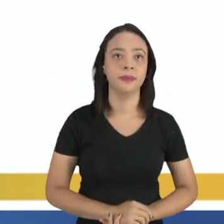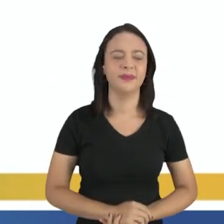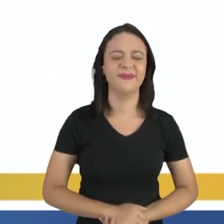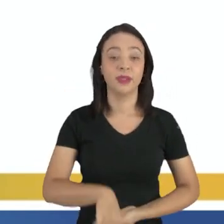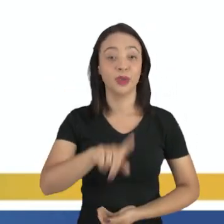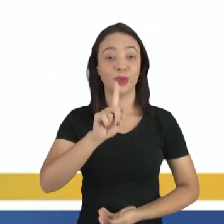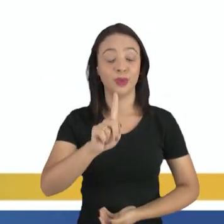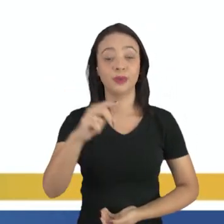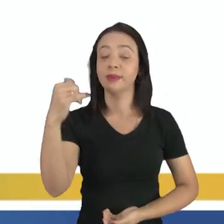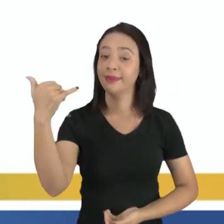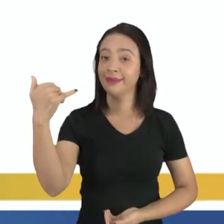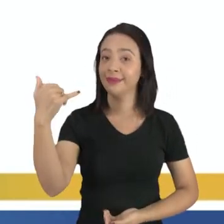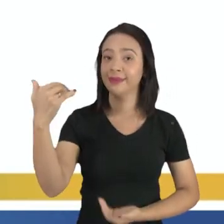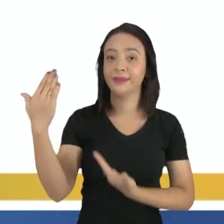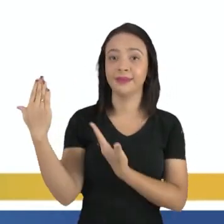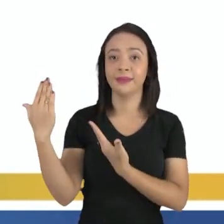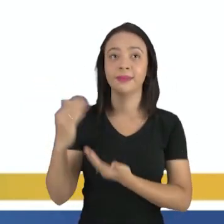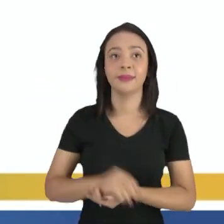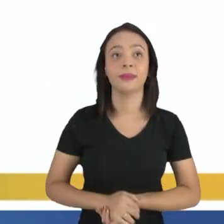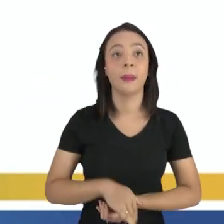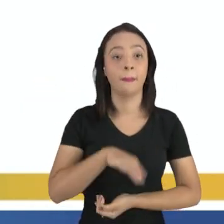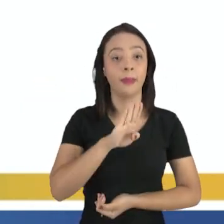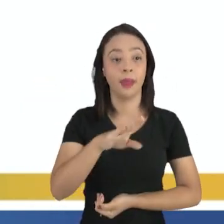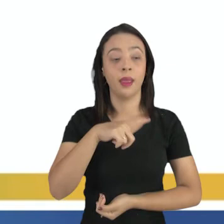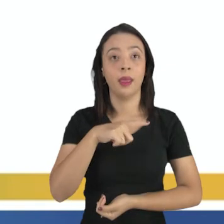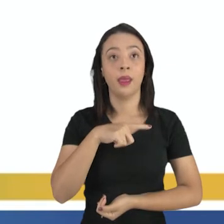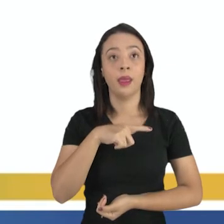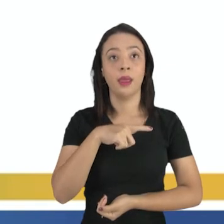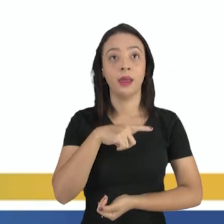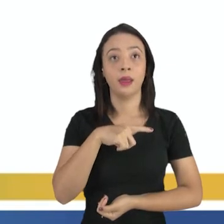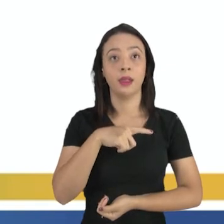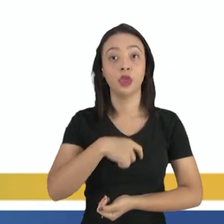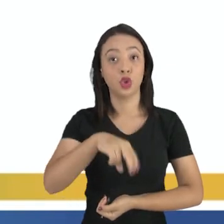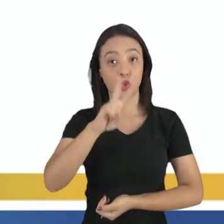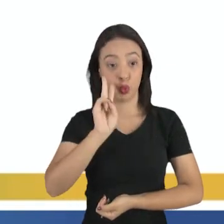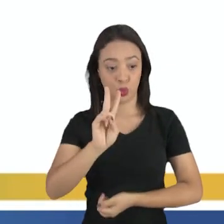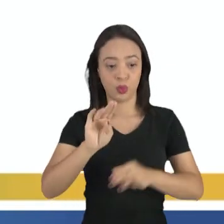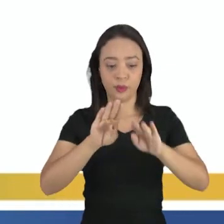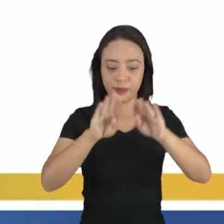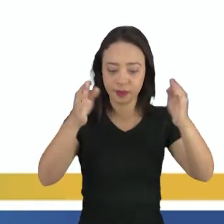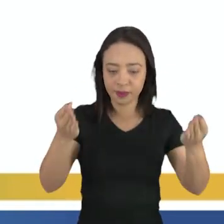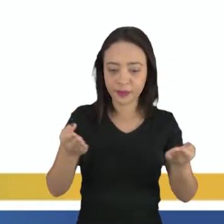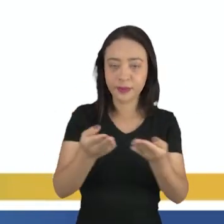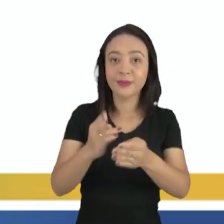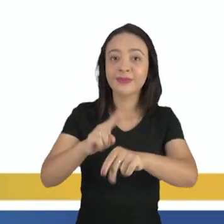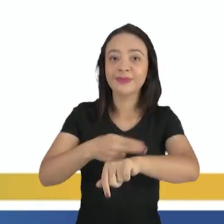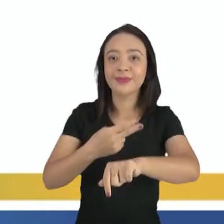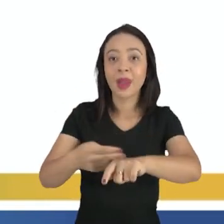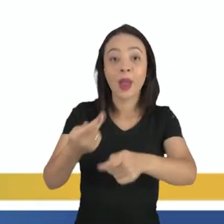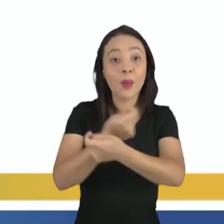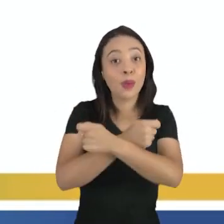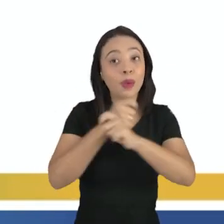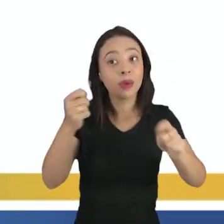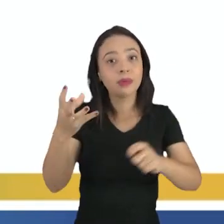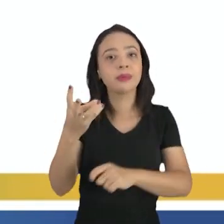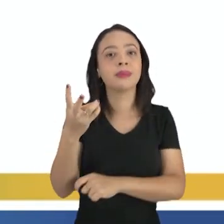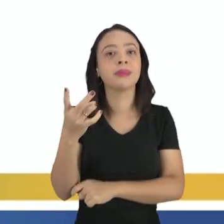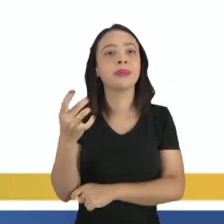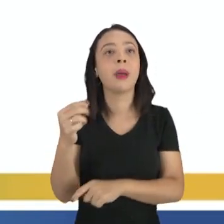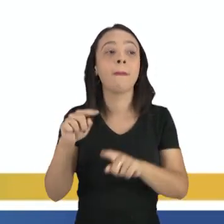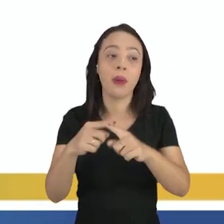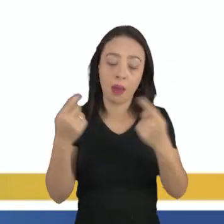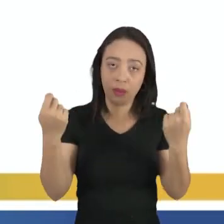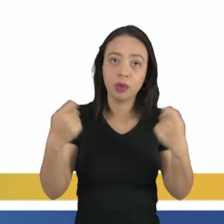uma caneta. Na letra B, nós temos 2 barras de chocolate. Chocolate é incontável, mas eu